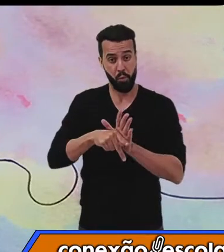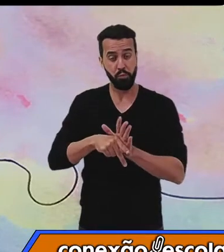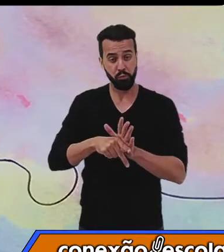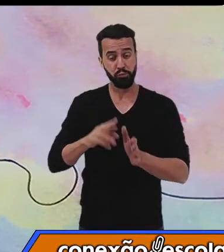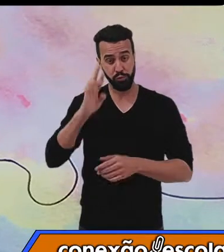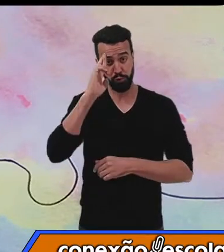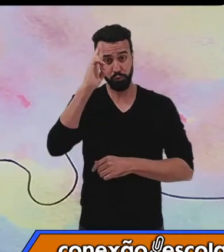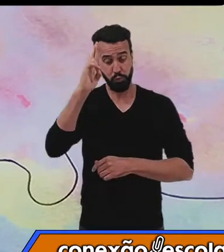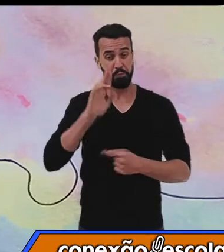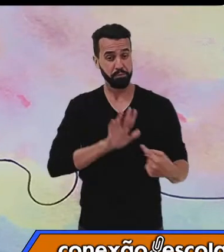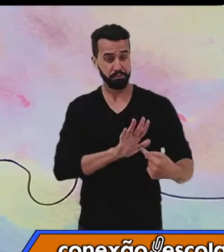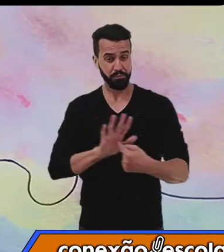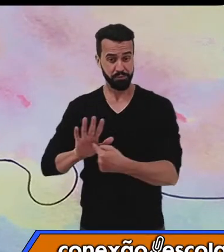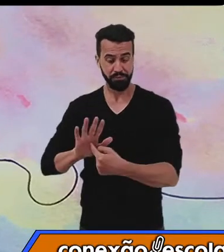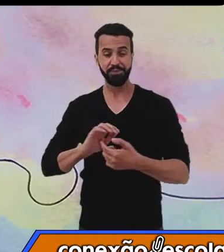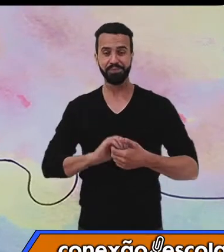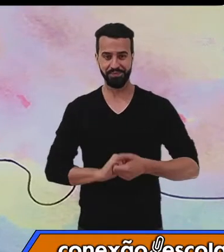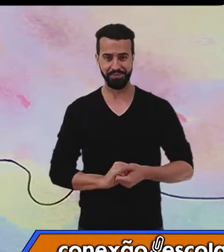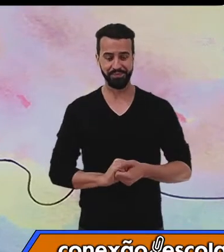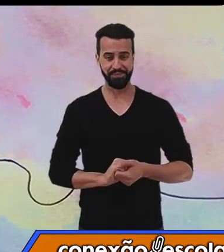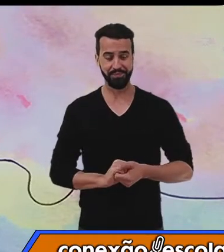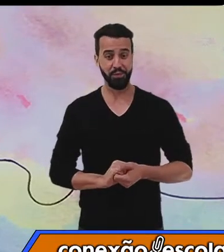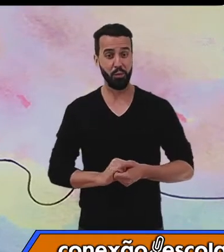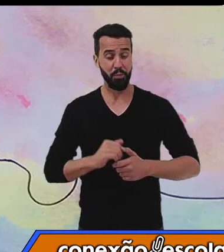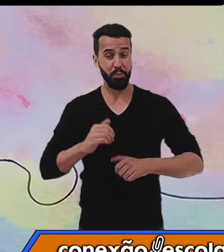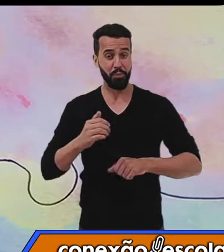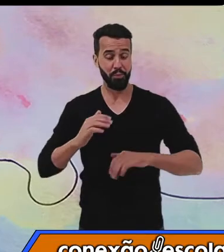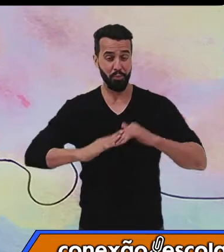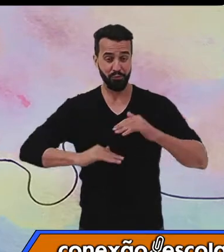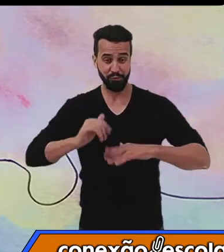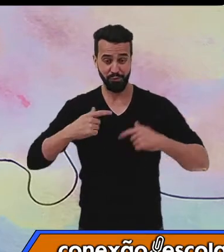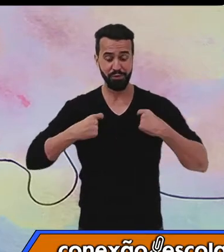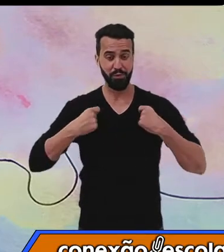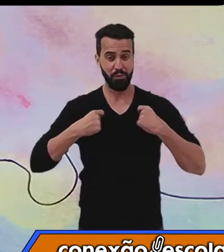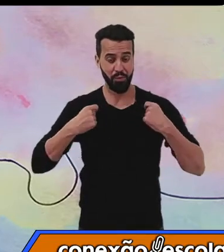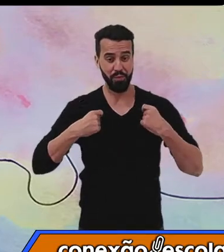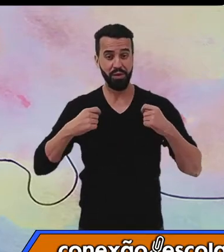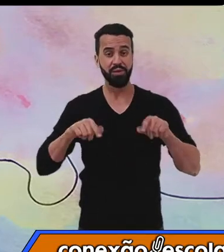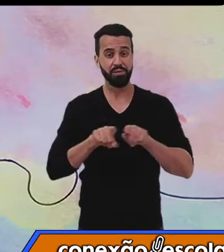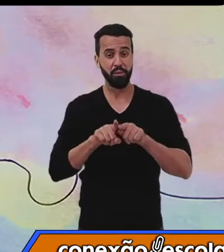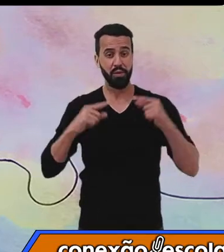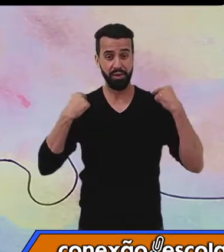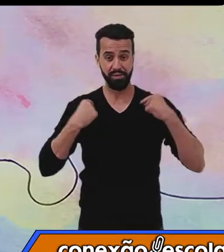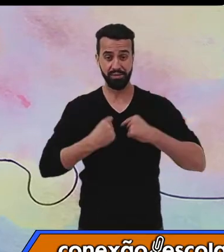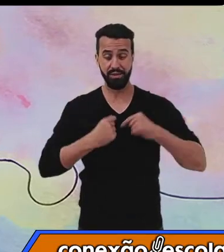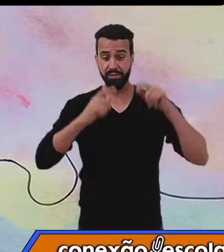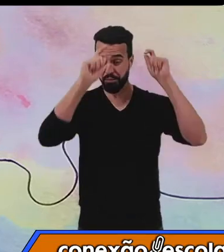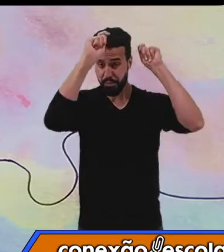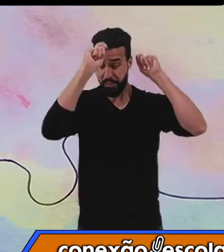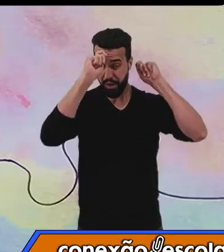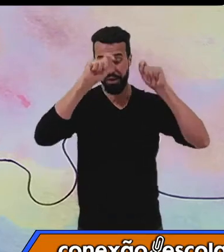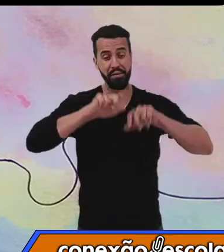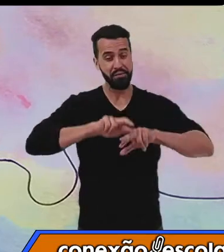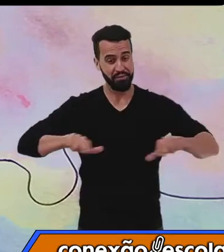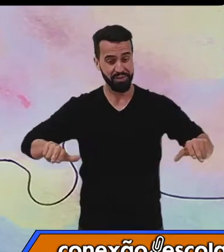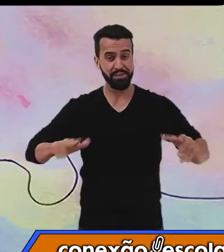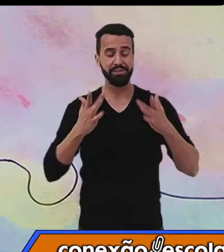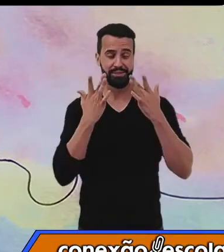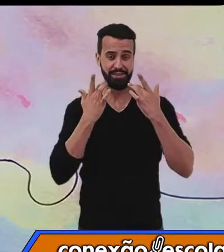o figurinista é o responsável pelas roupas e acessórios utilizados na peça